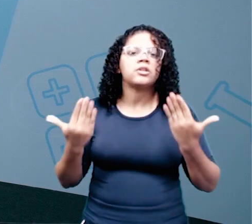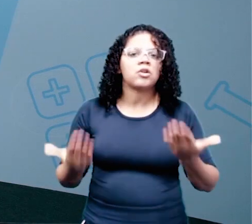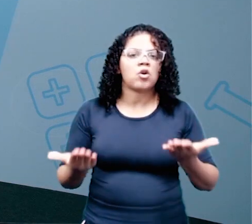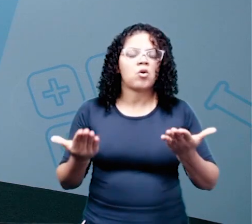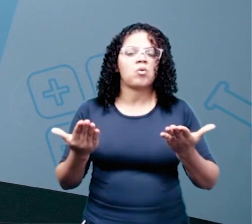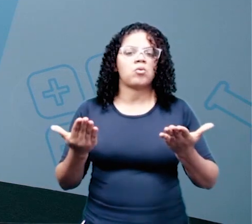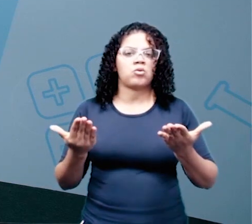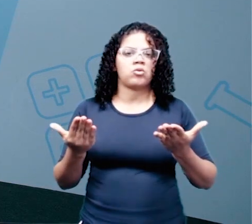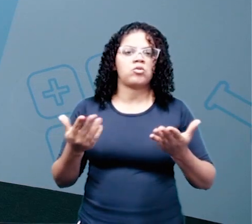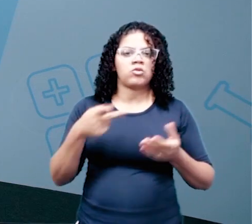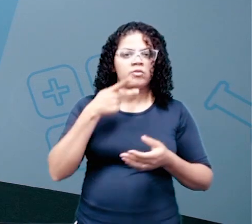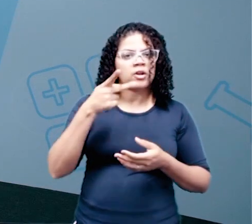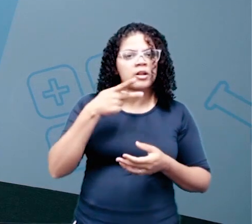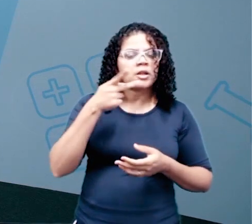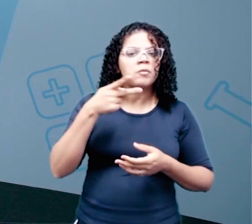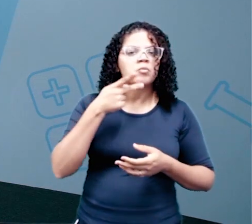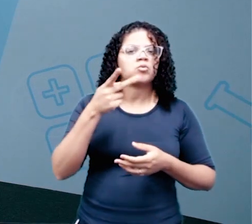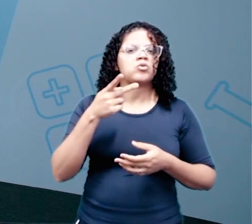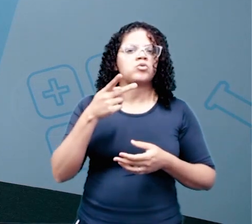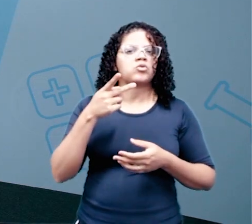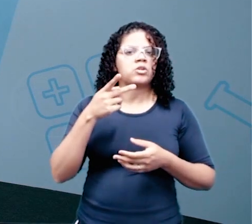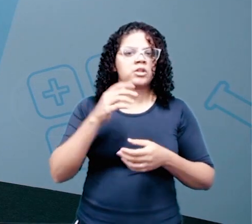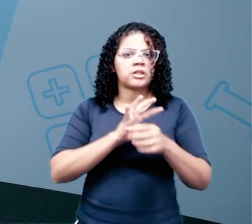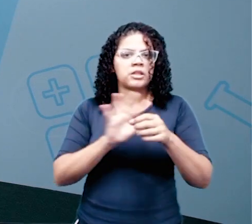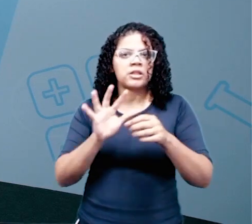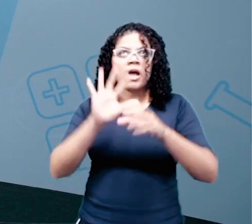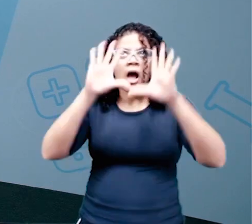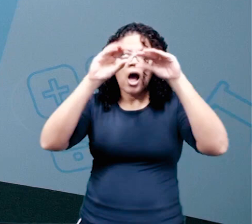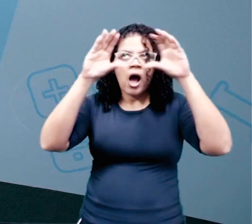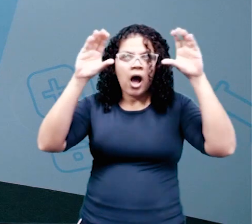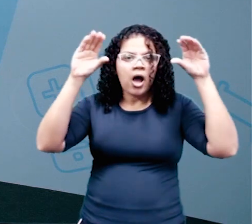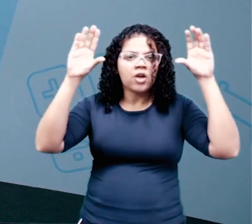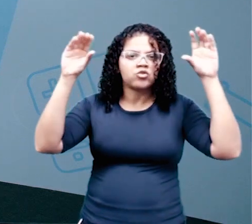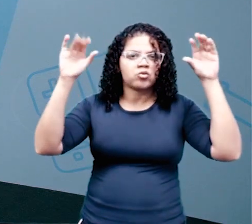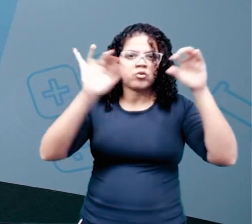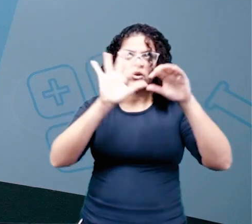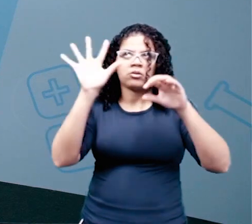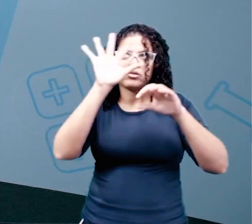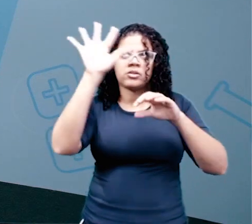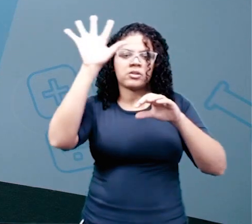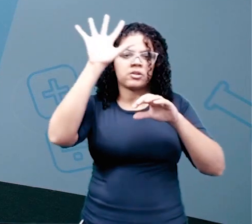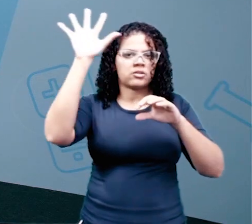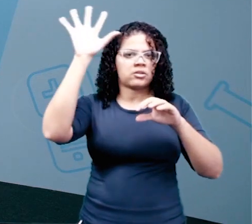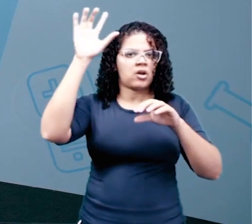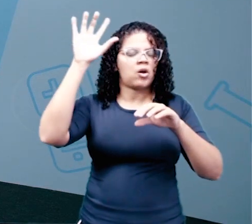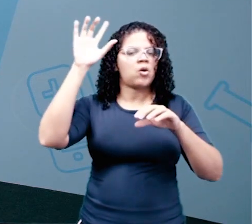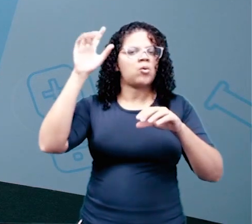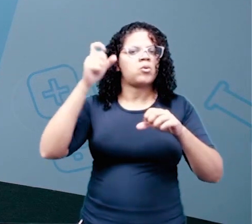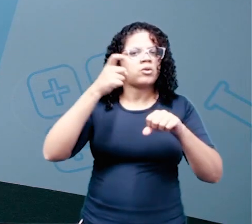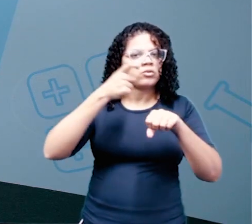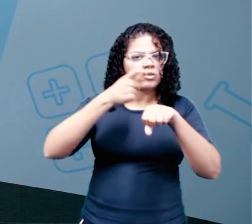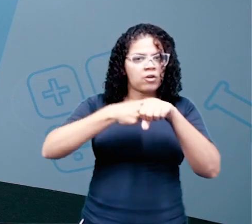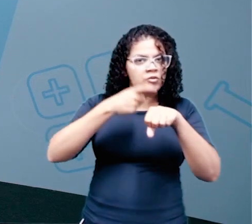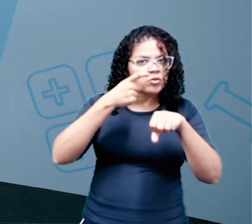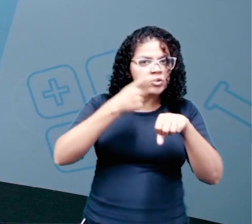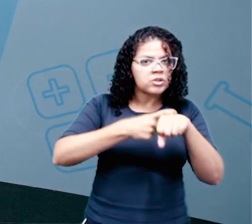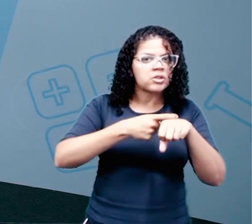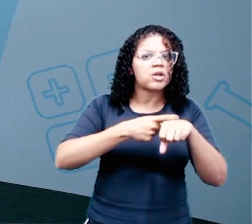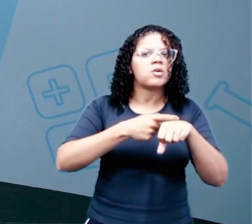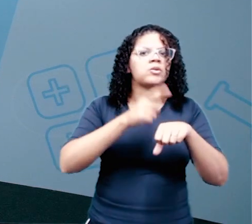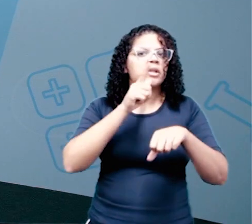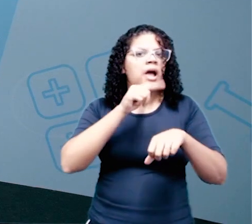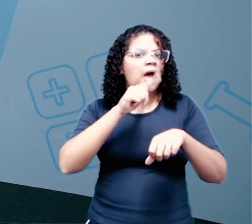da água nas nuvens, da fusão da água, que é o degelo, que acontece no topo